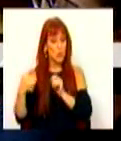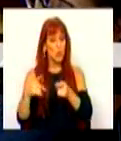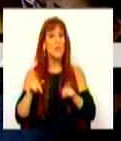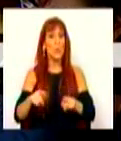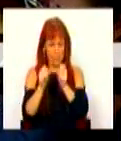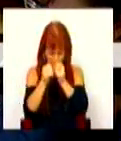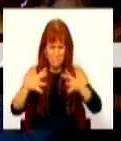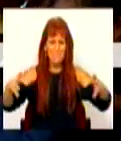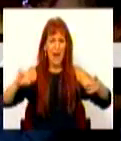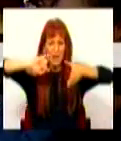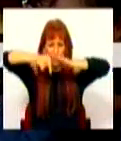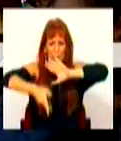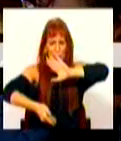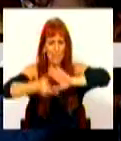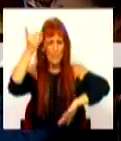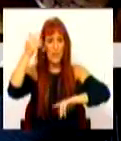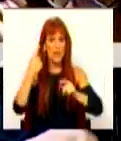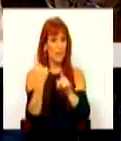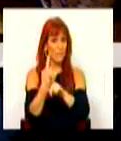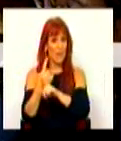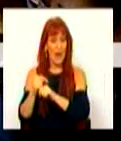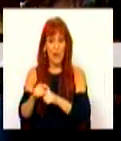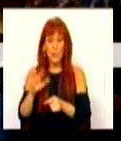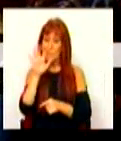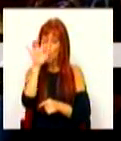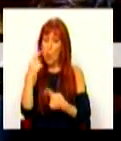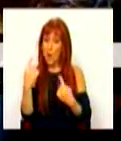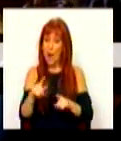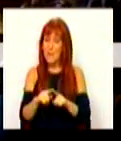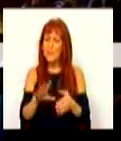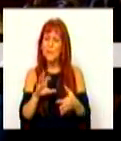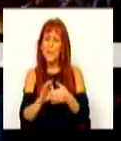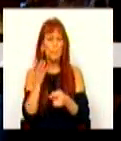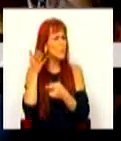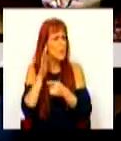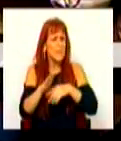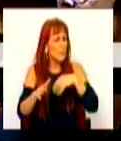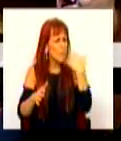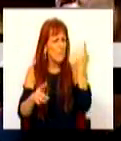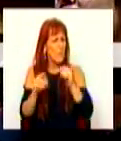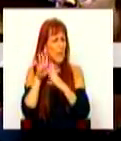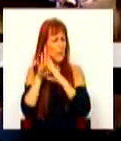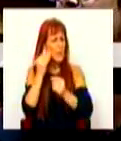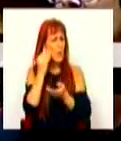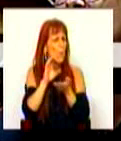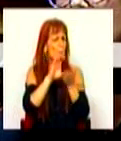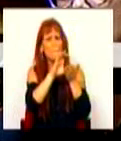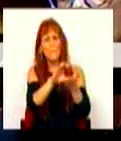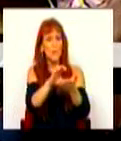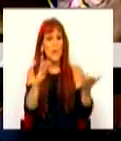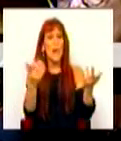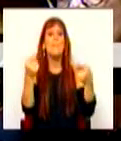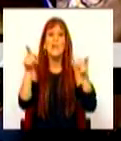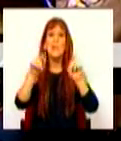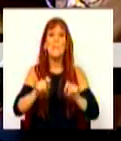seja ampliada e aprofundada pelas várias reservas que apresenta no que respeita, por exemplo, ao modelo de financiamento,